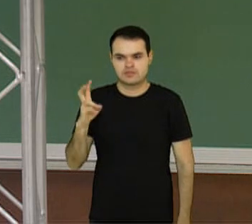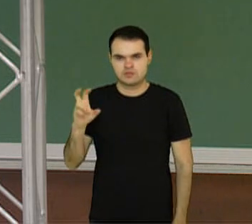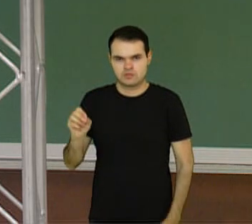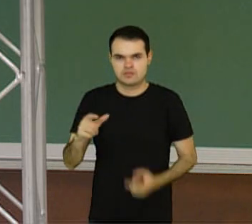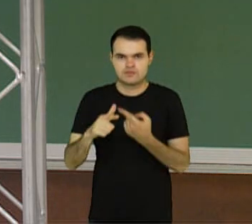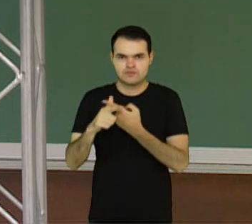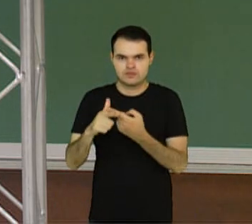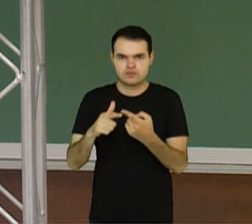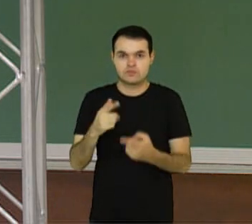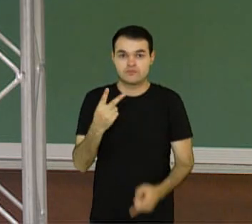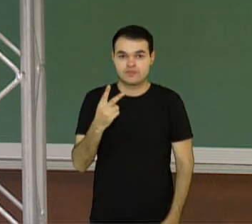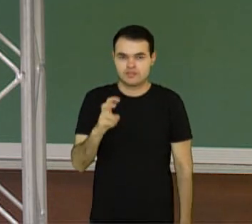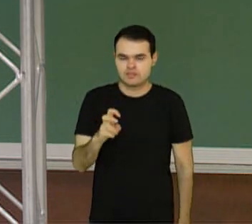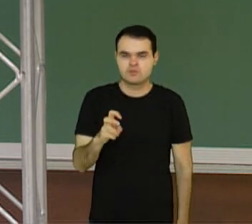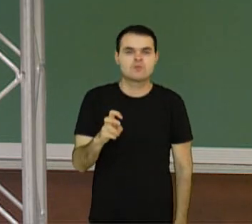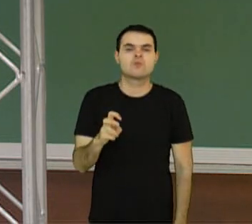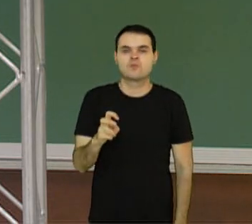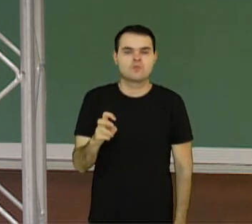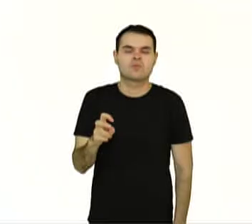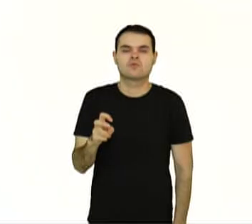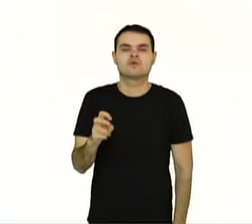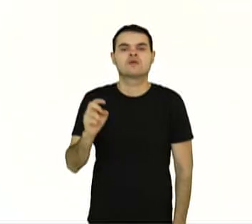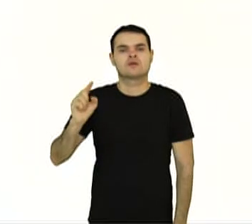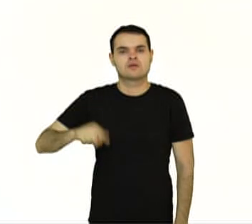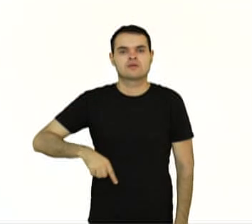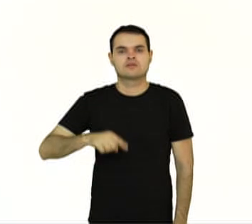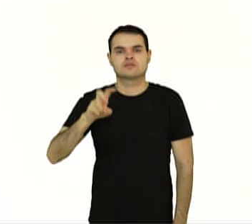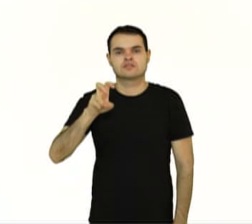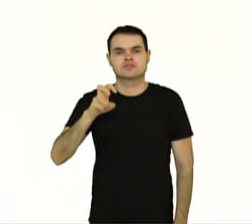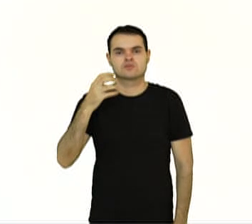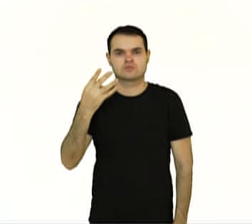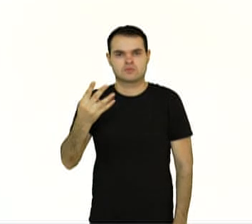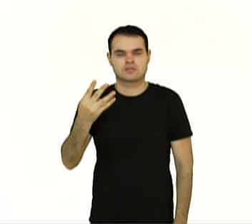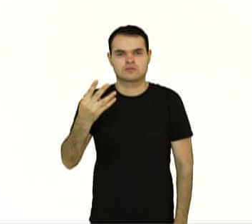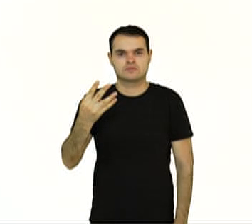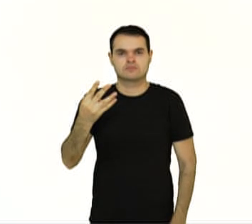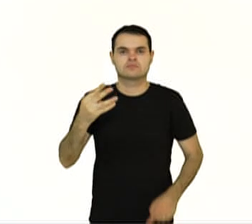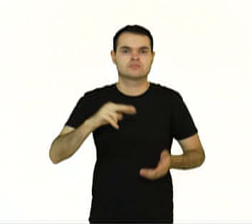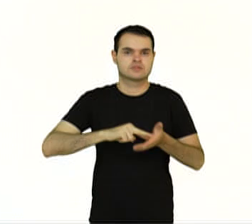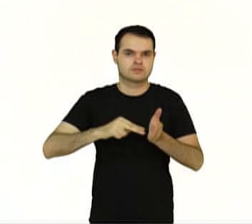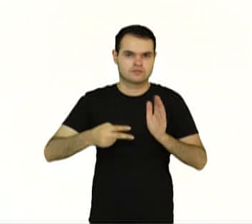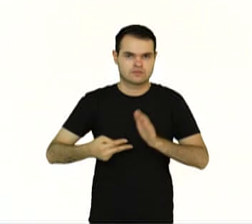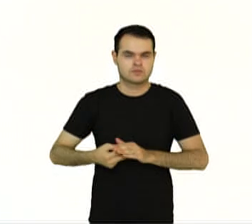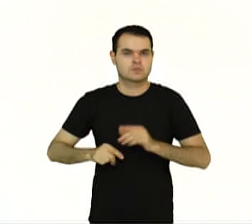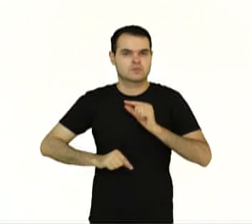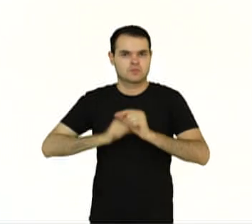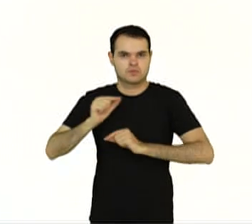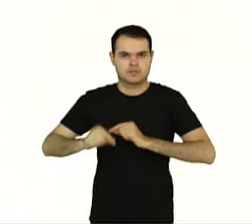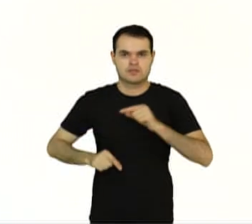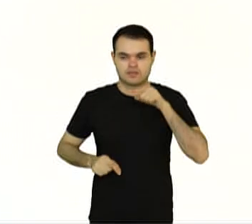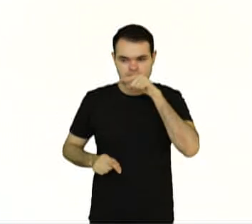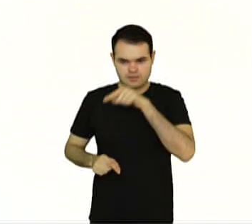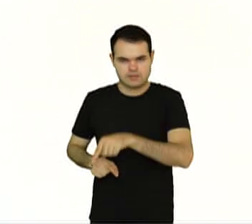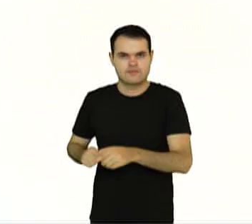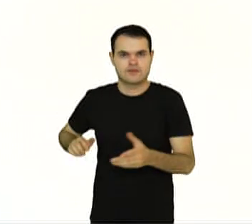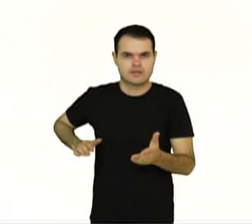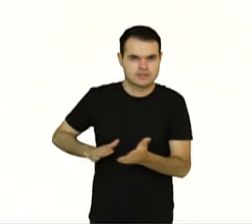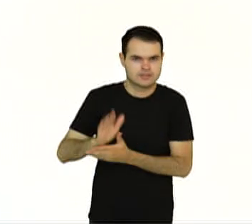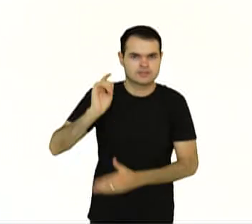1.350 dividido por 25 vai dar 54. Então, significa que ele vai gastar